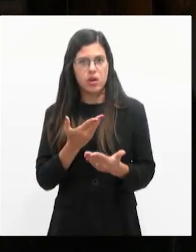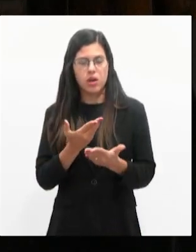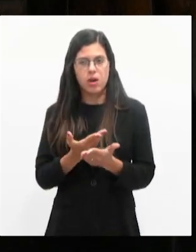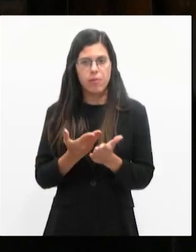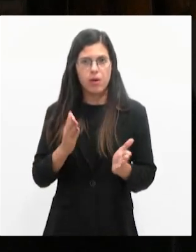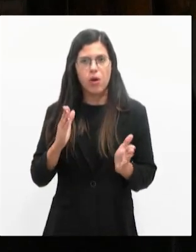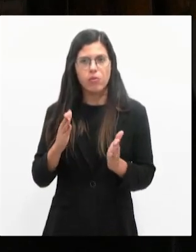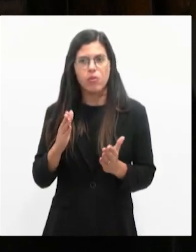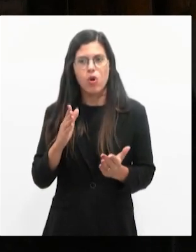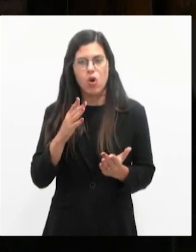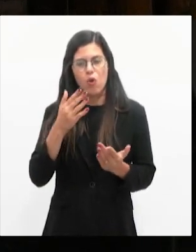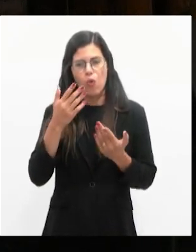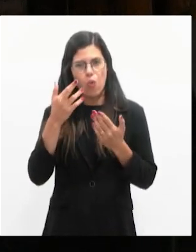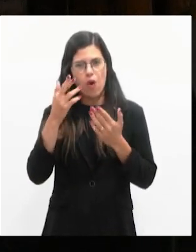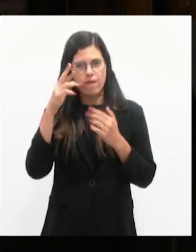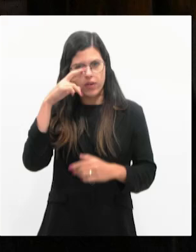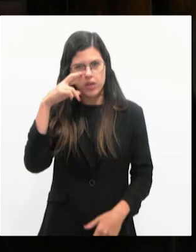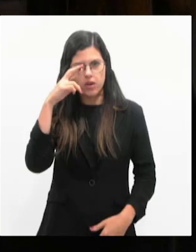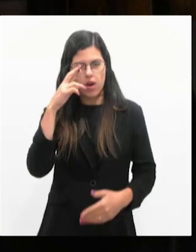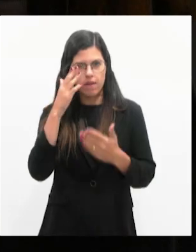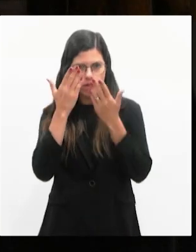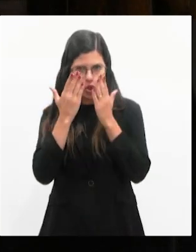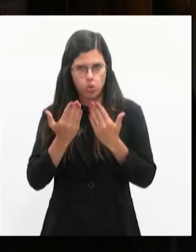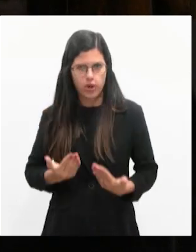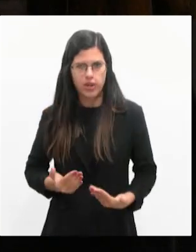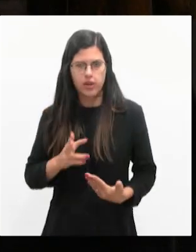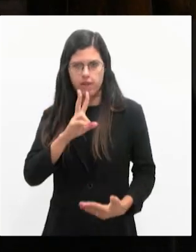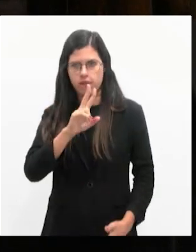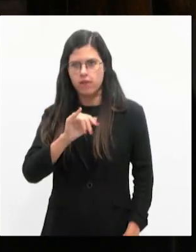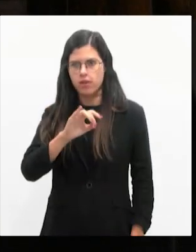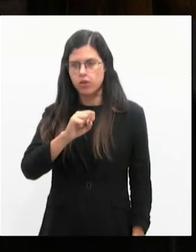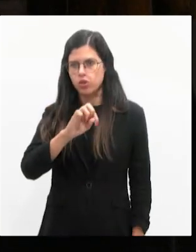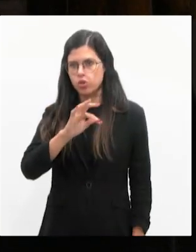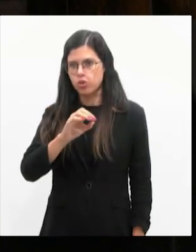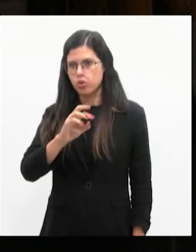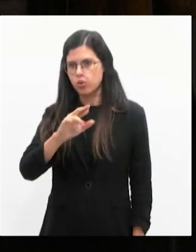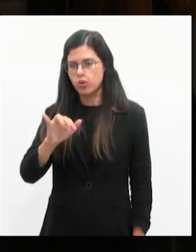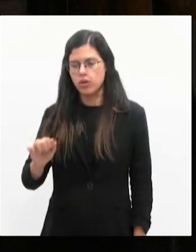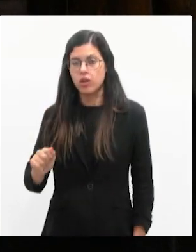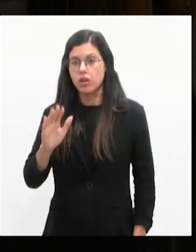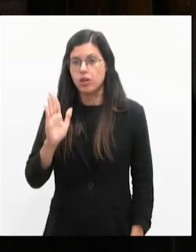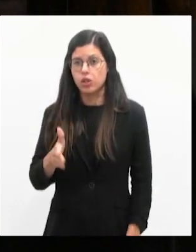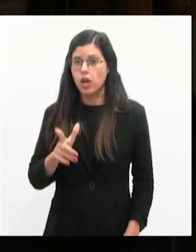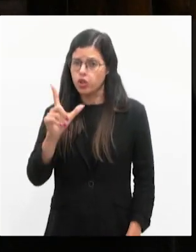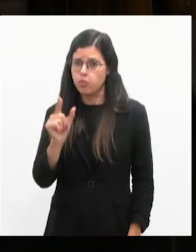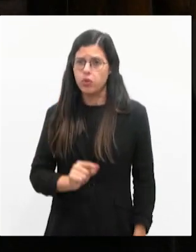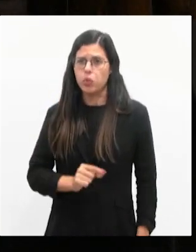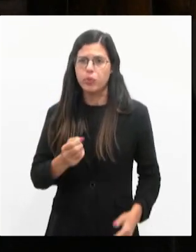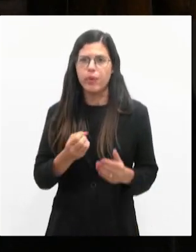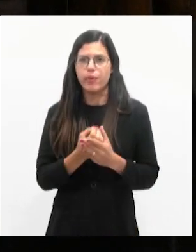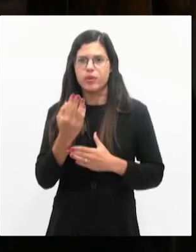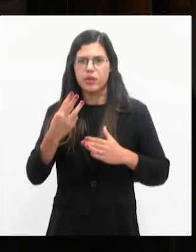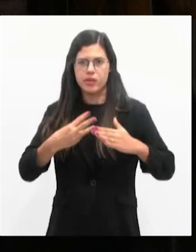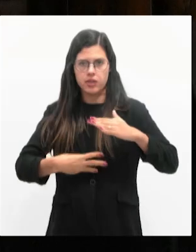vistorias, já diminuiu o volume de terceirizações.